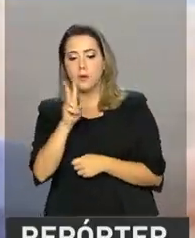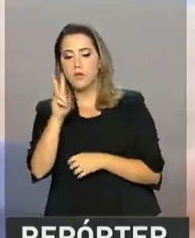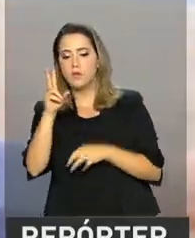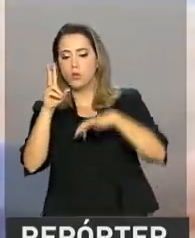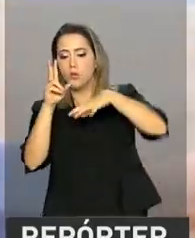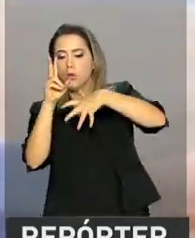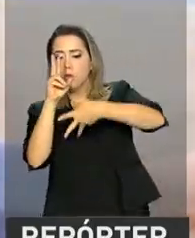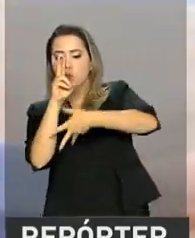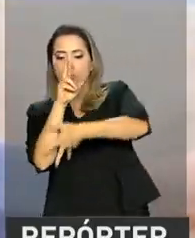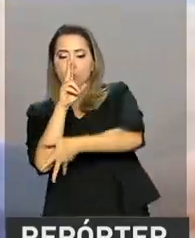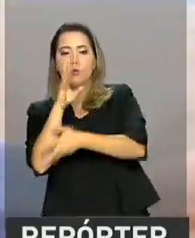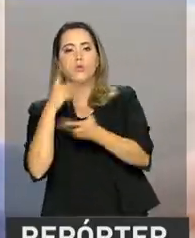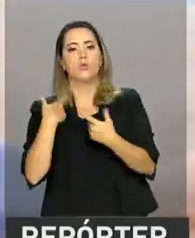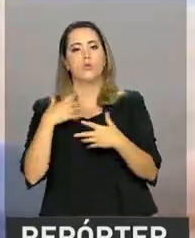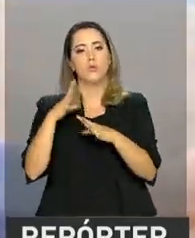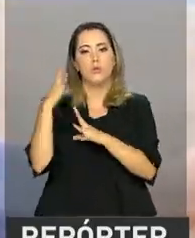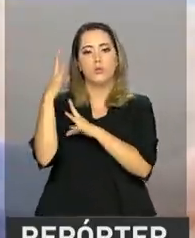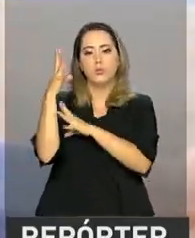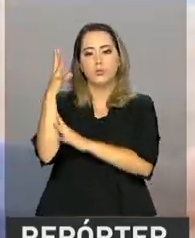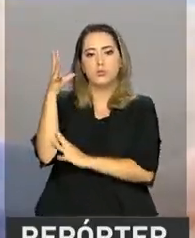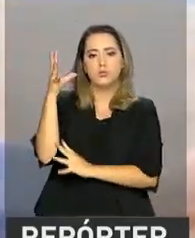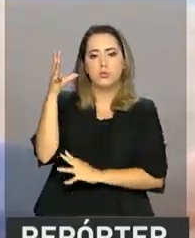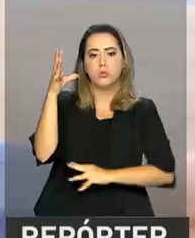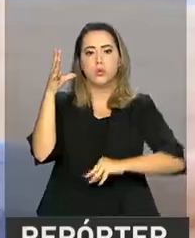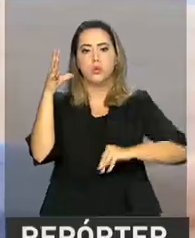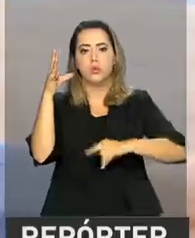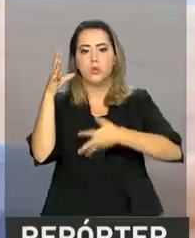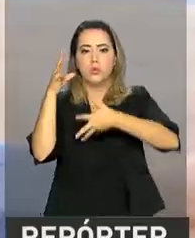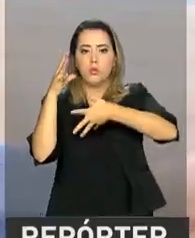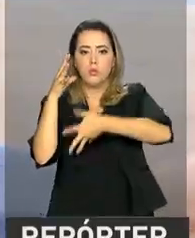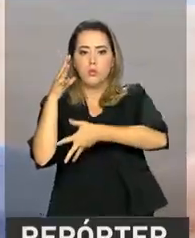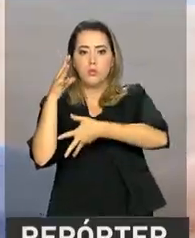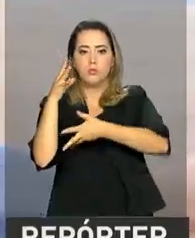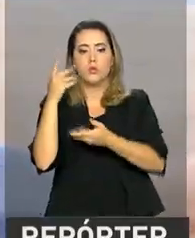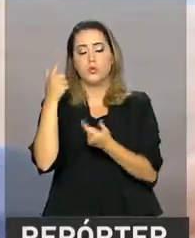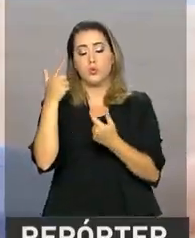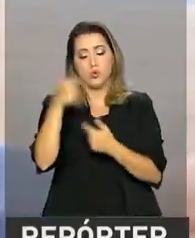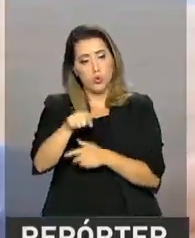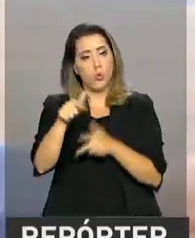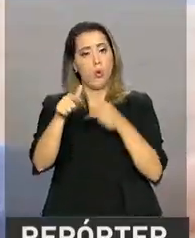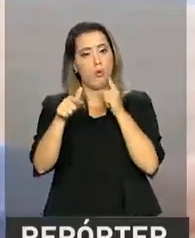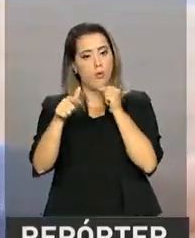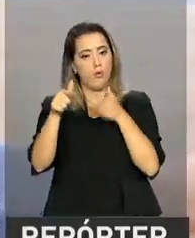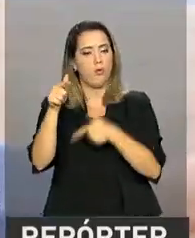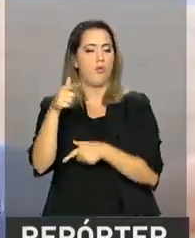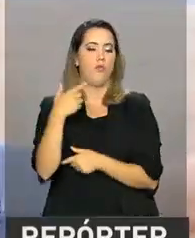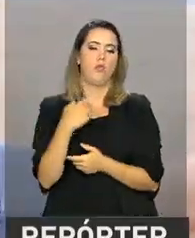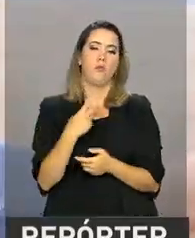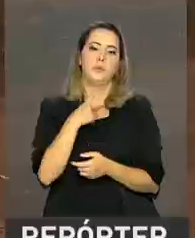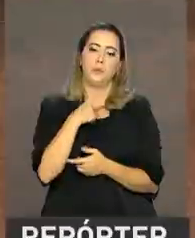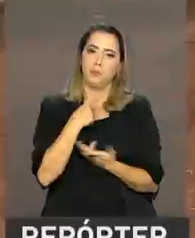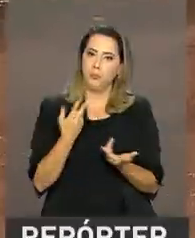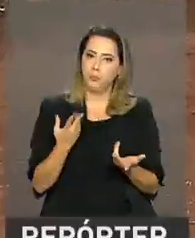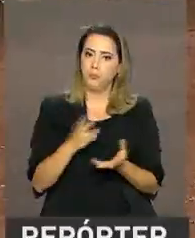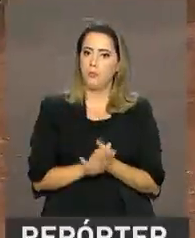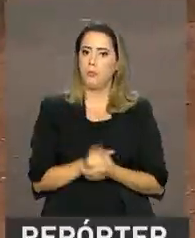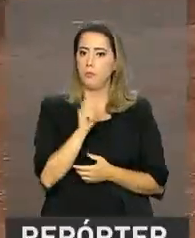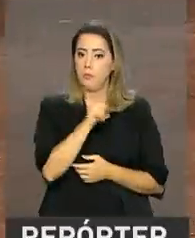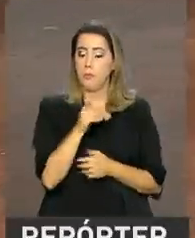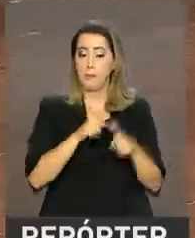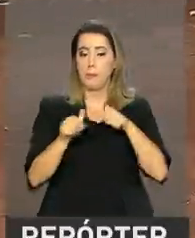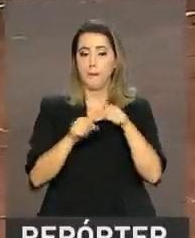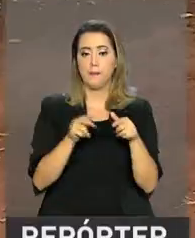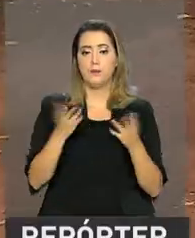para que essa areia não esvazie e possa acumular água novamente nesse oco dessa árvore. A ação